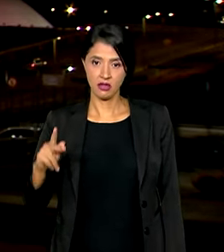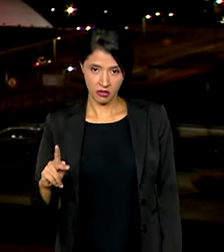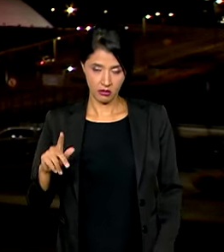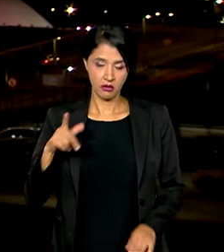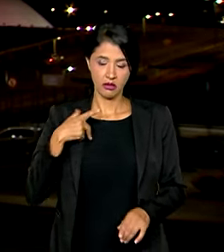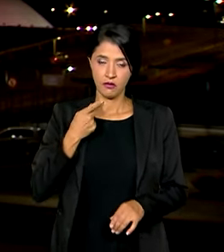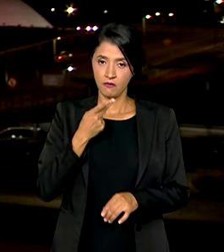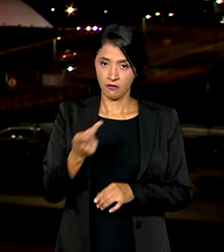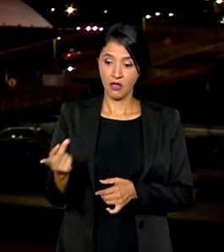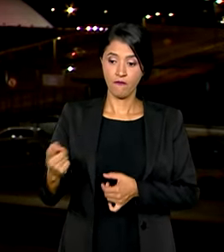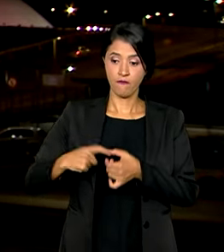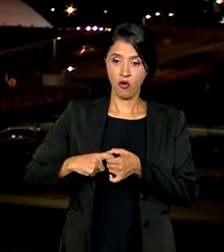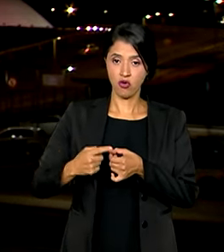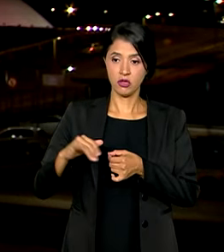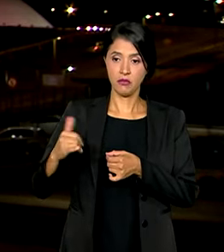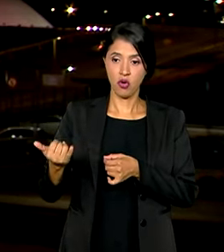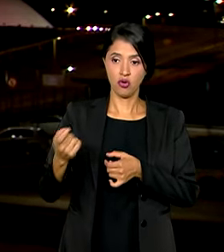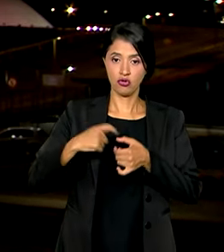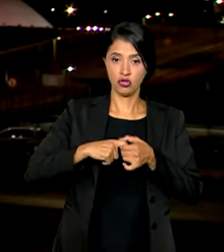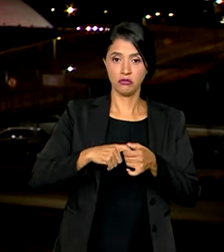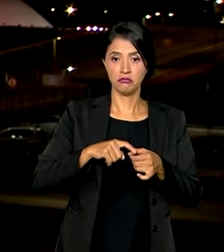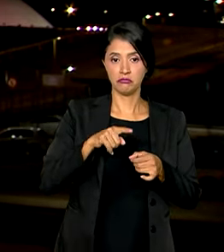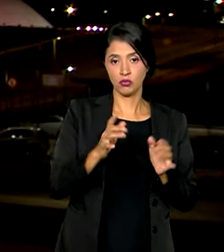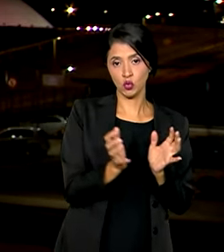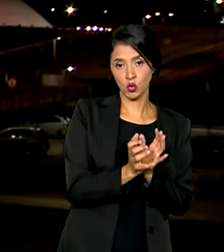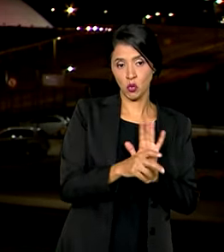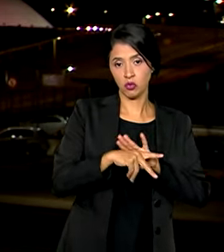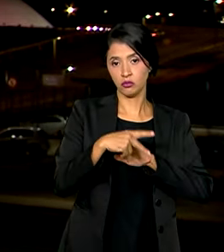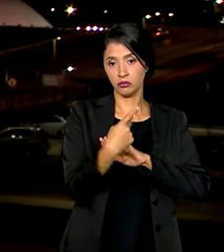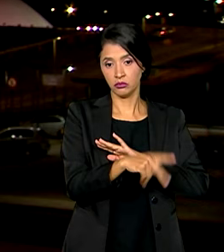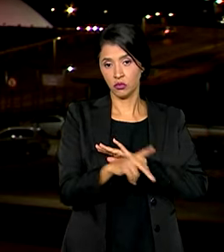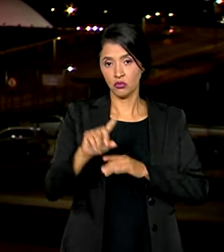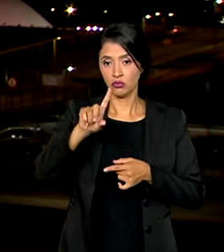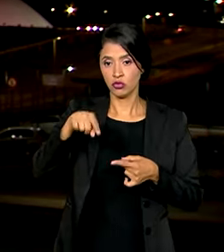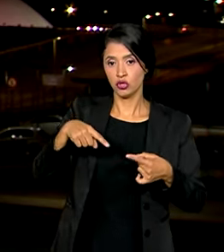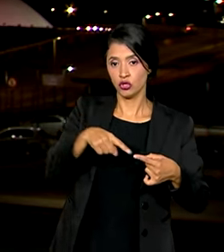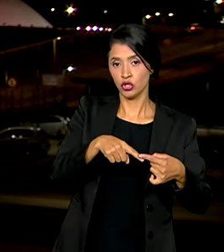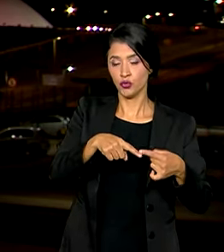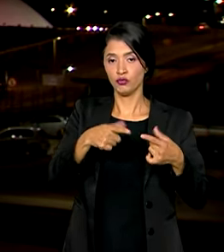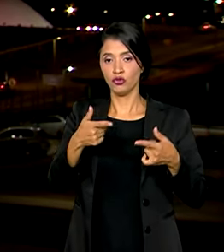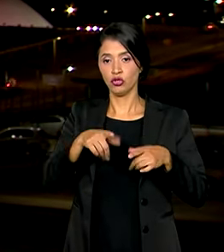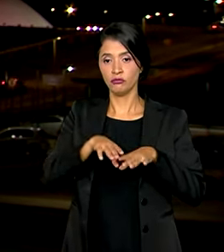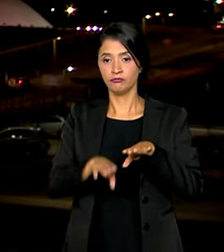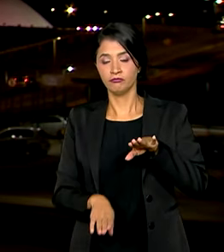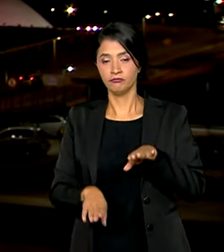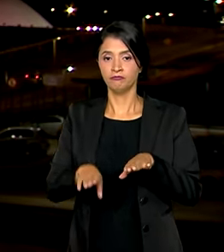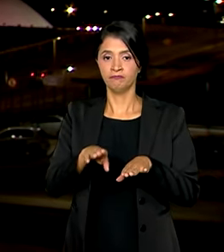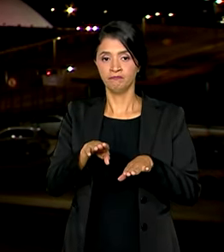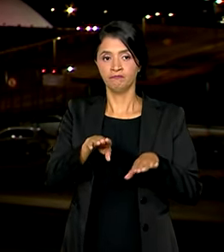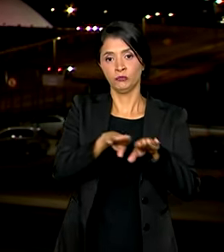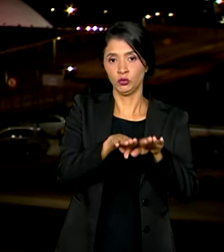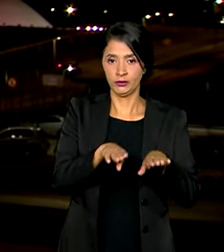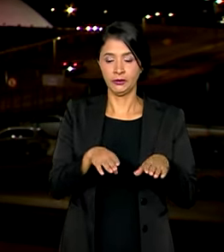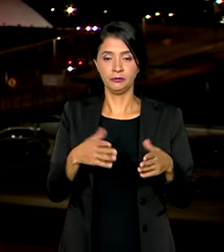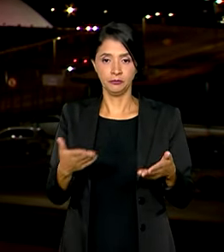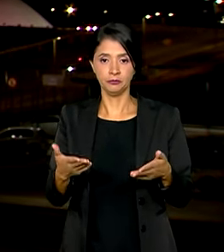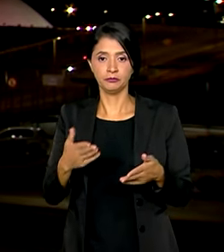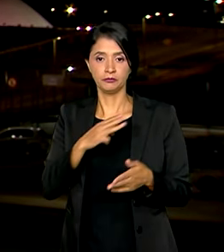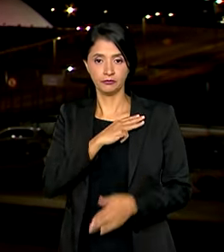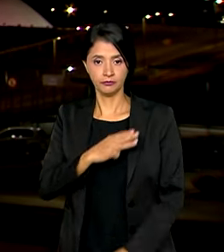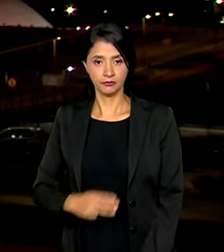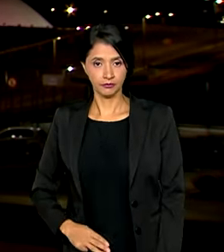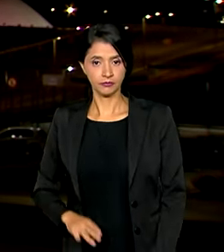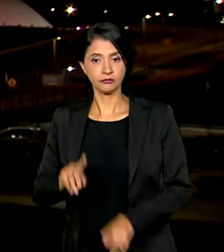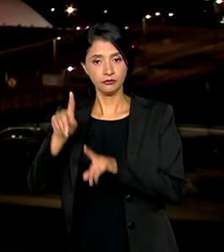a devolução de impostos para um público determinado com o objetivo de reduzir desigualdades de renda. O ministro da